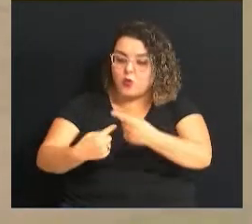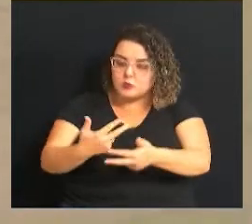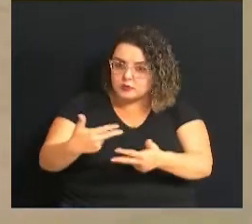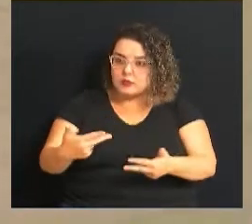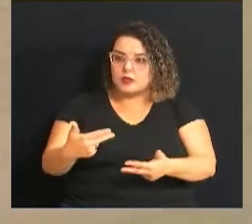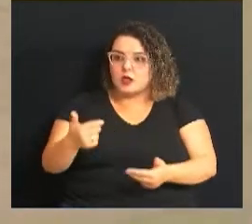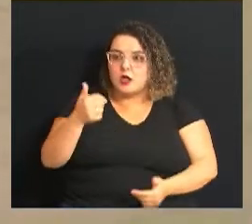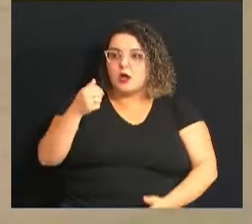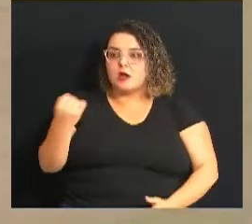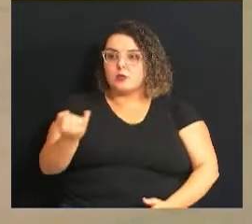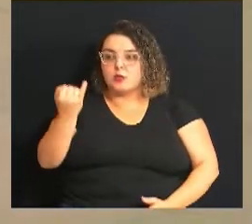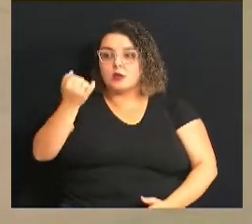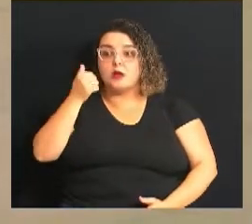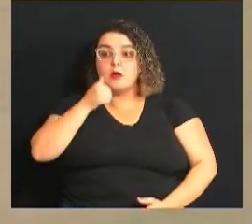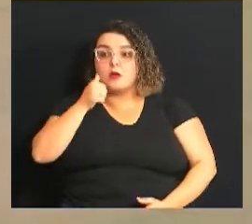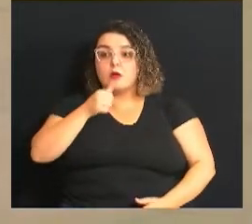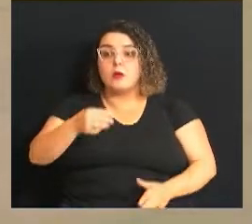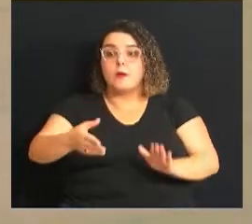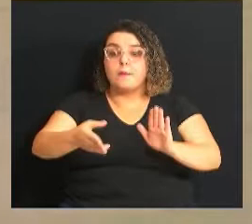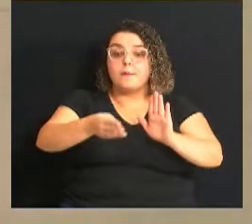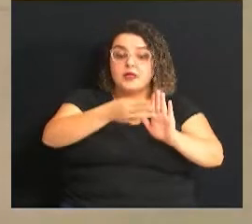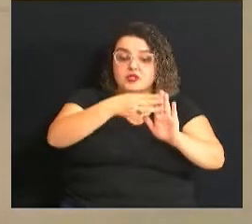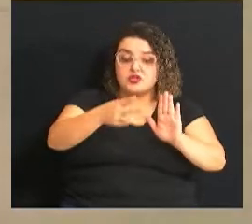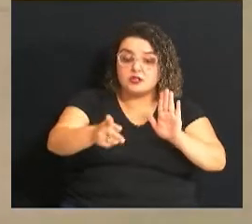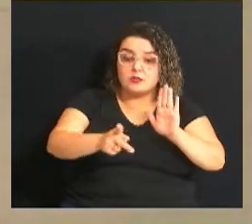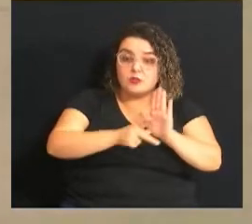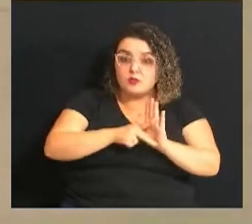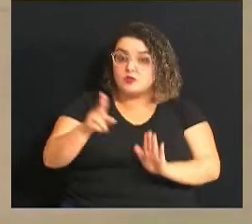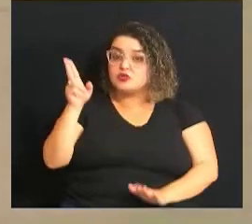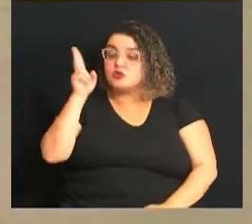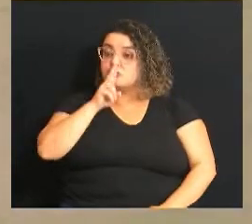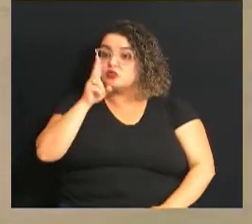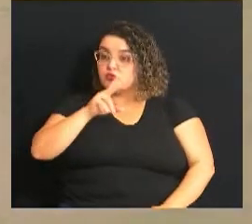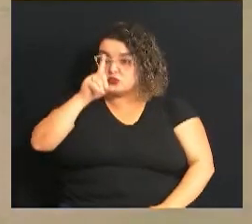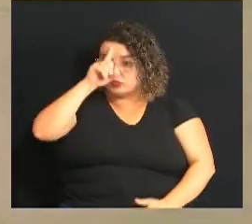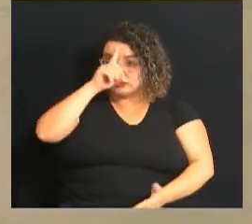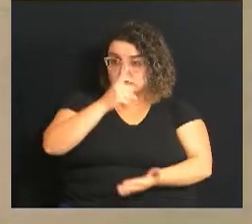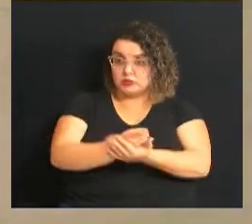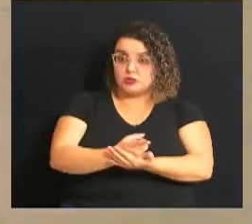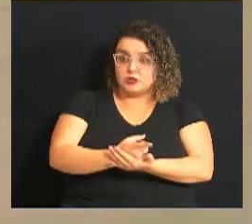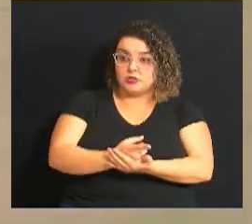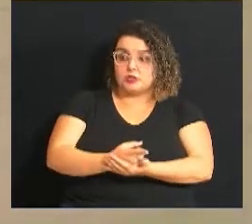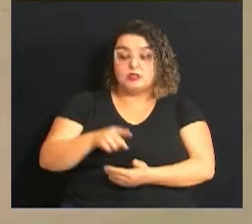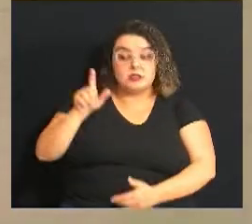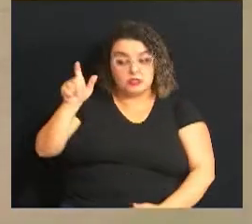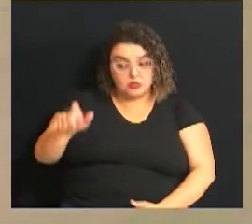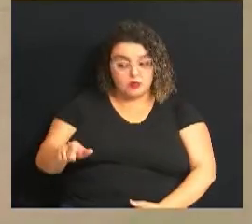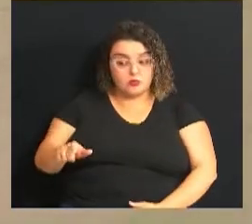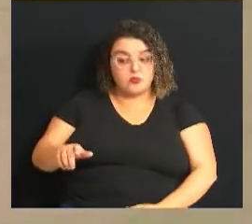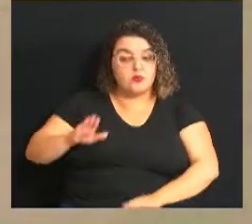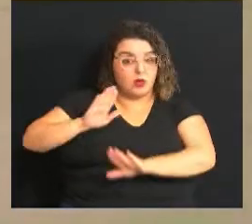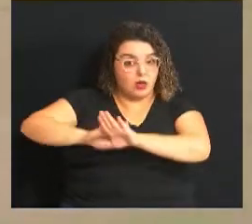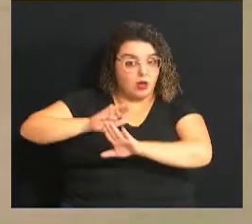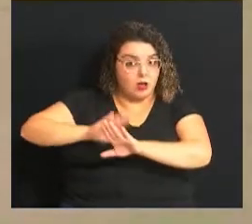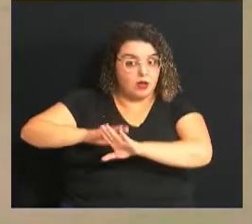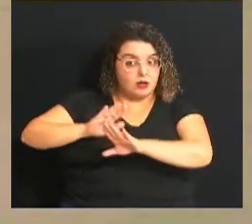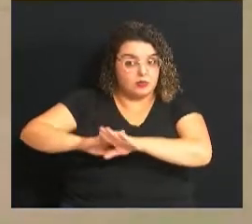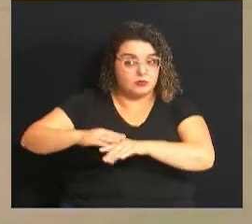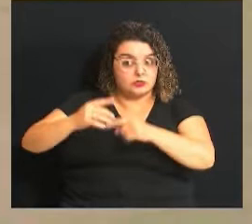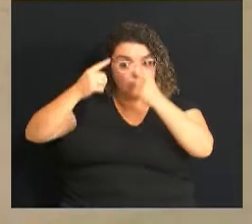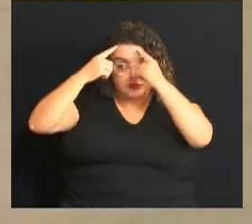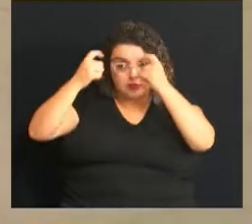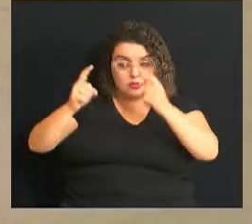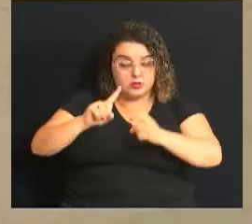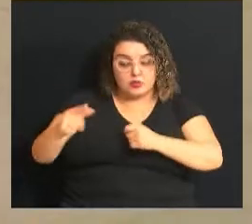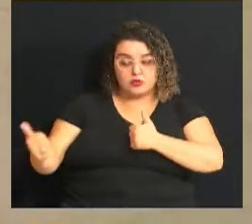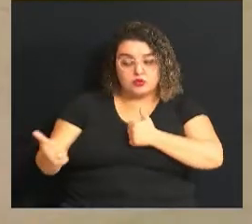pedido de medida protetiva de urgência, aquela que determina que o seu autor de violência não se aproxime dela.